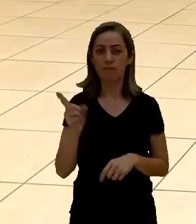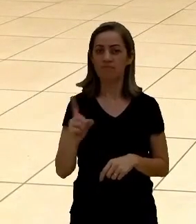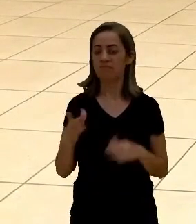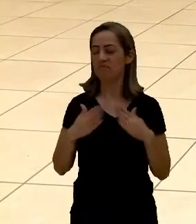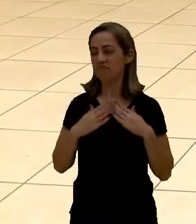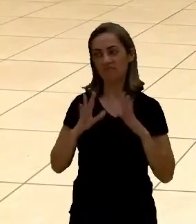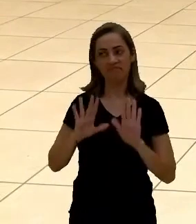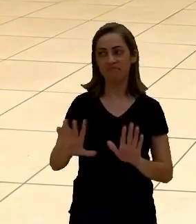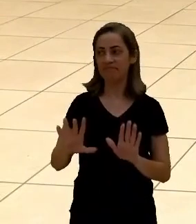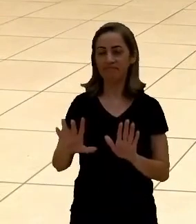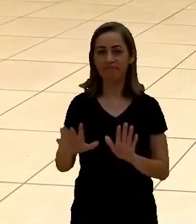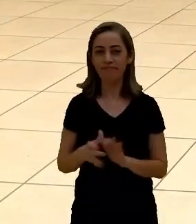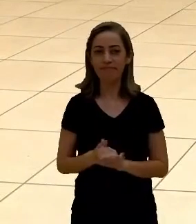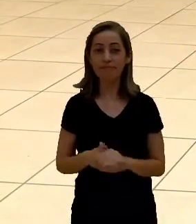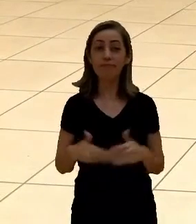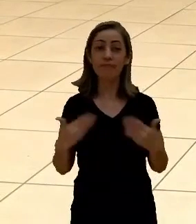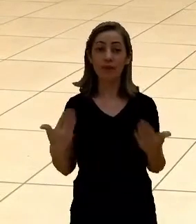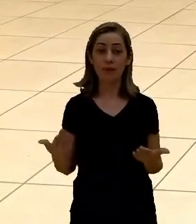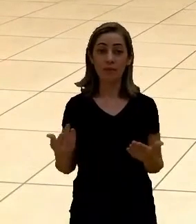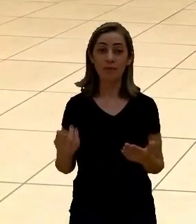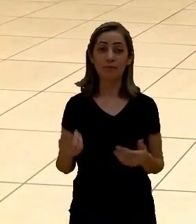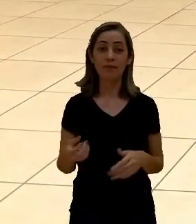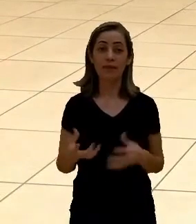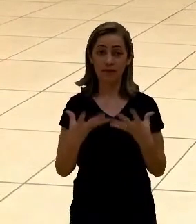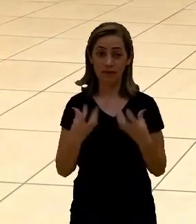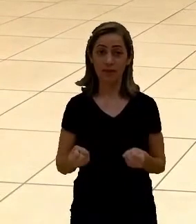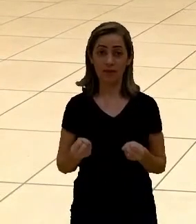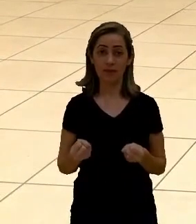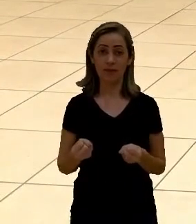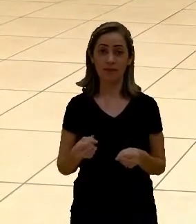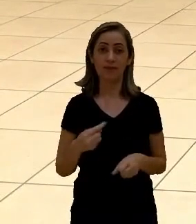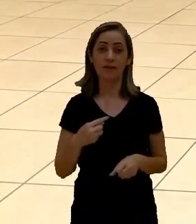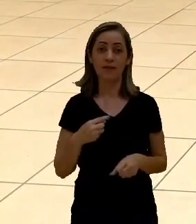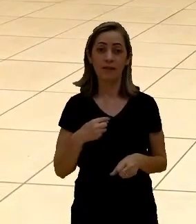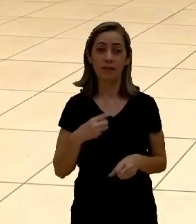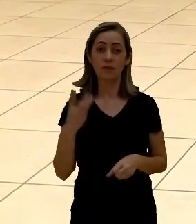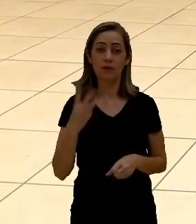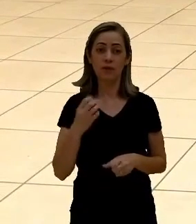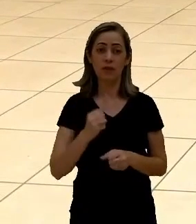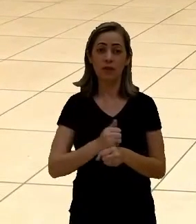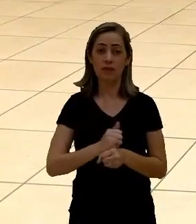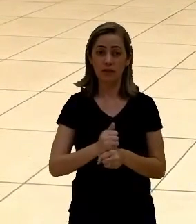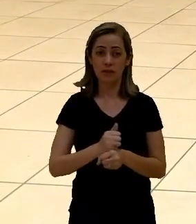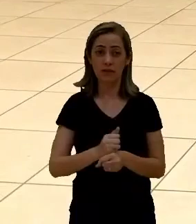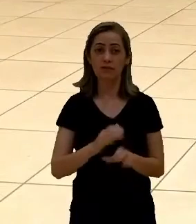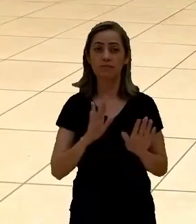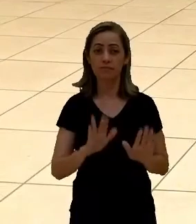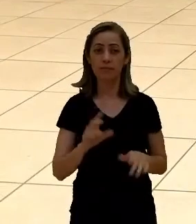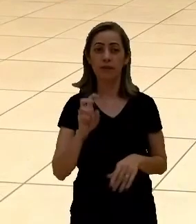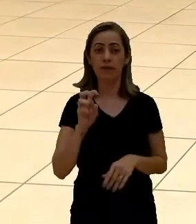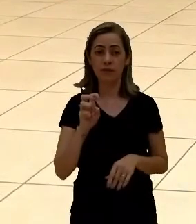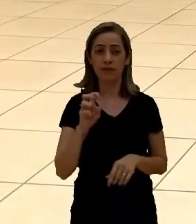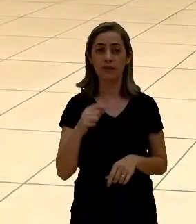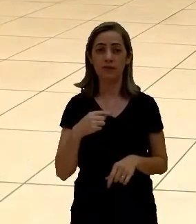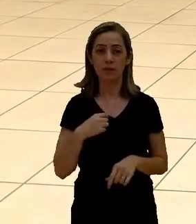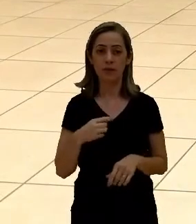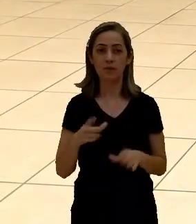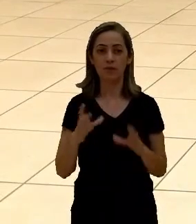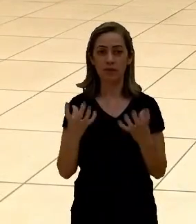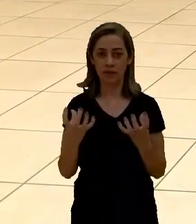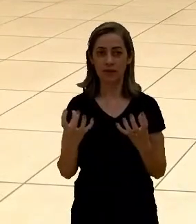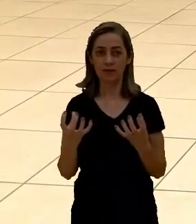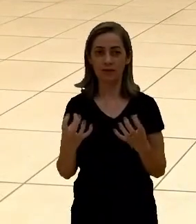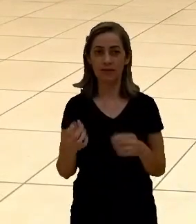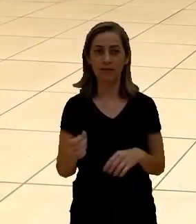né Mas não foi o que aconteceu passei pelos 3 anos fiquei 5 anos ainda para dizer não realmente o diaconato não é para